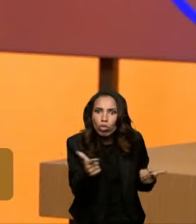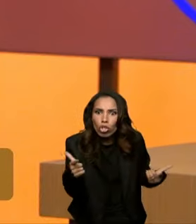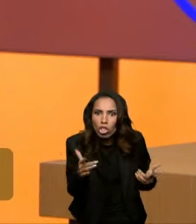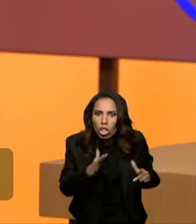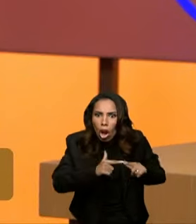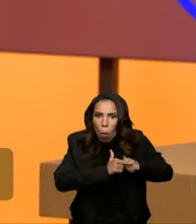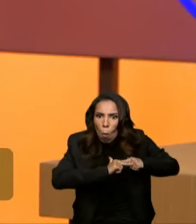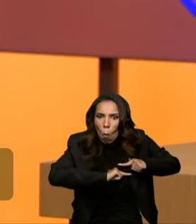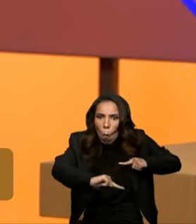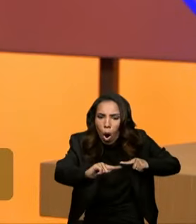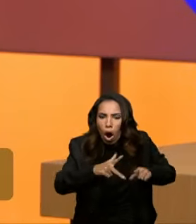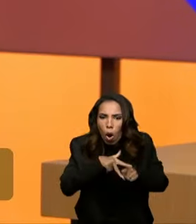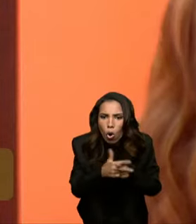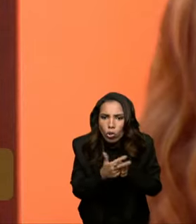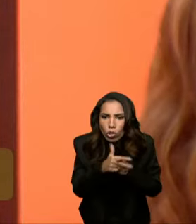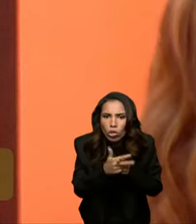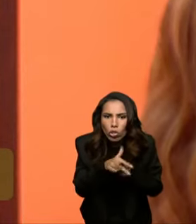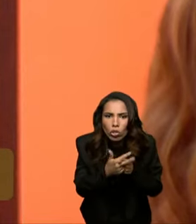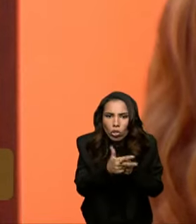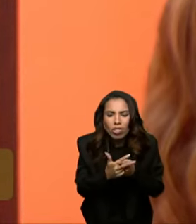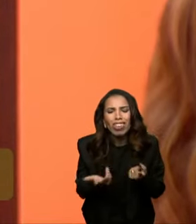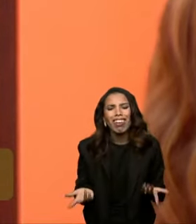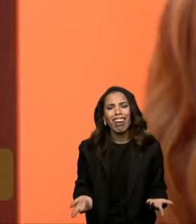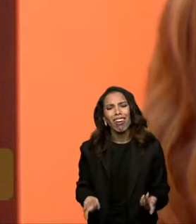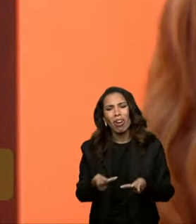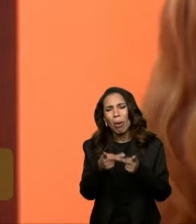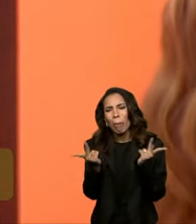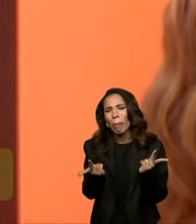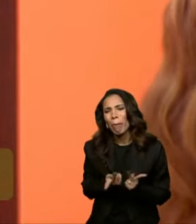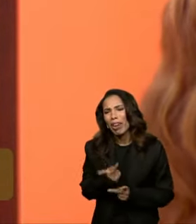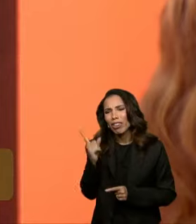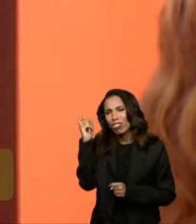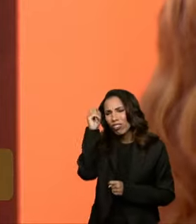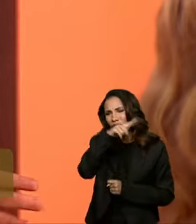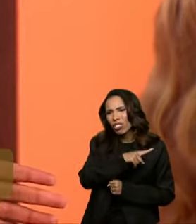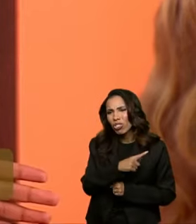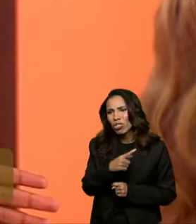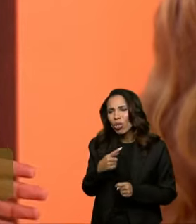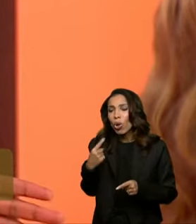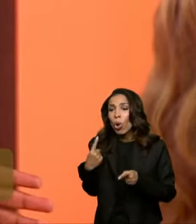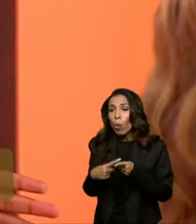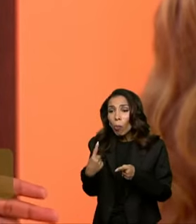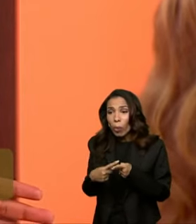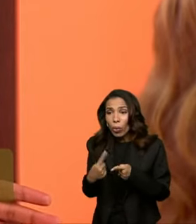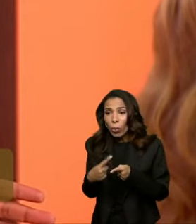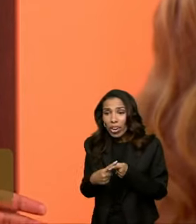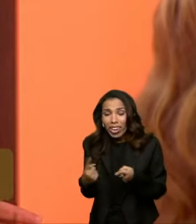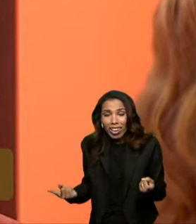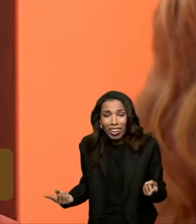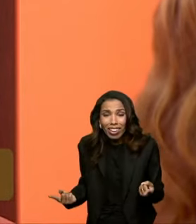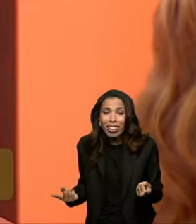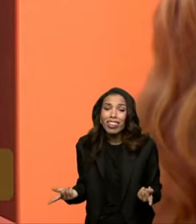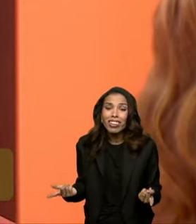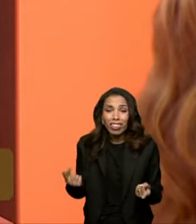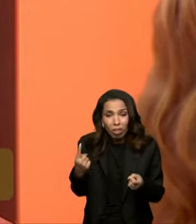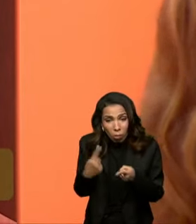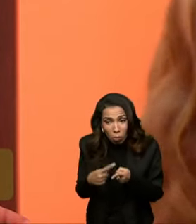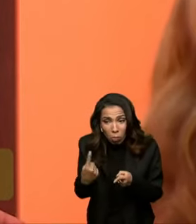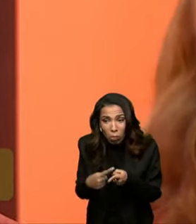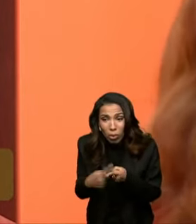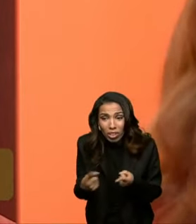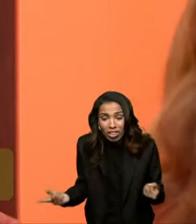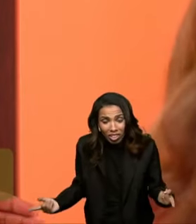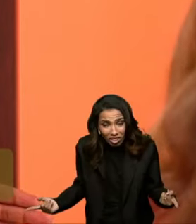né? A comida é meio complicada. Meu compadre lá também sofreu, que ele pegou um... Essa história é cômica, meu